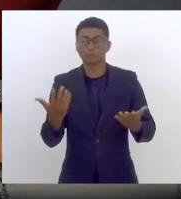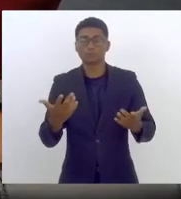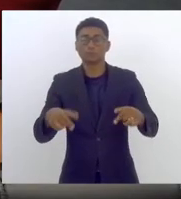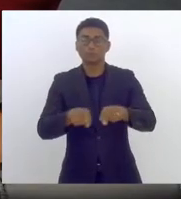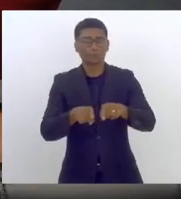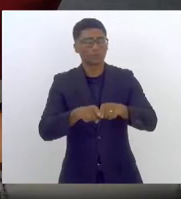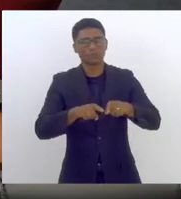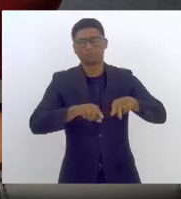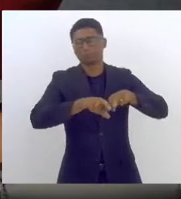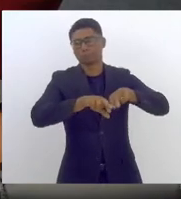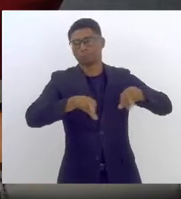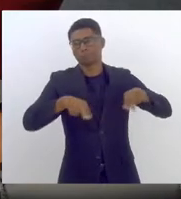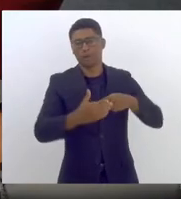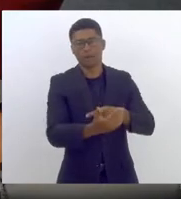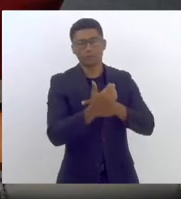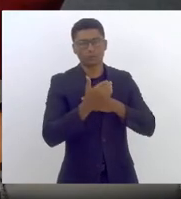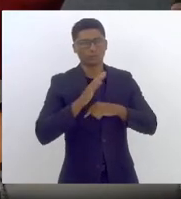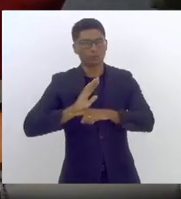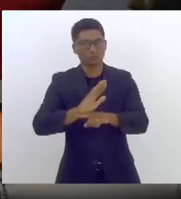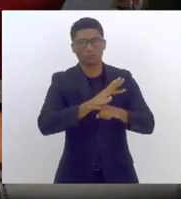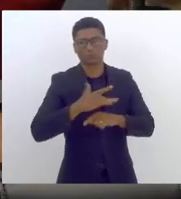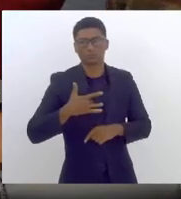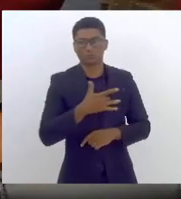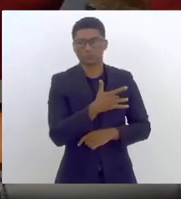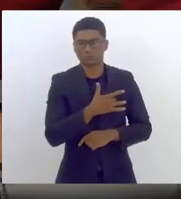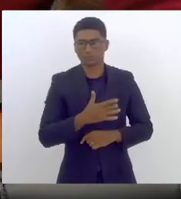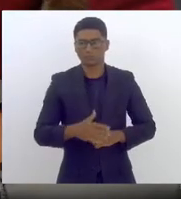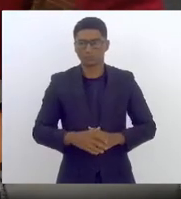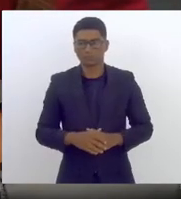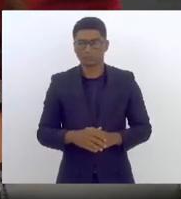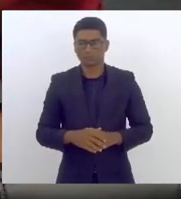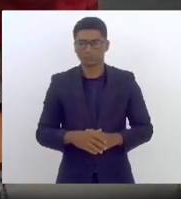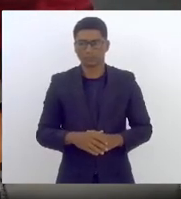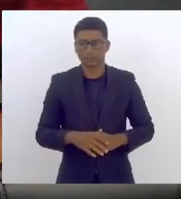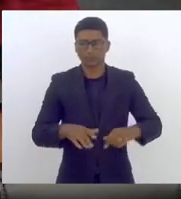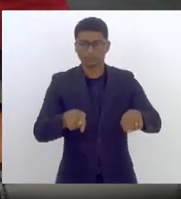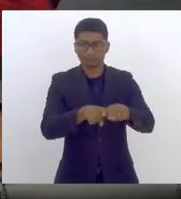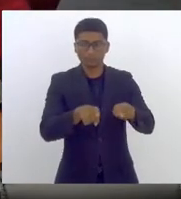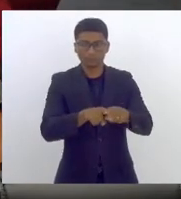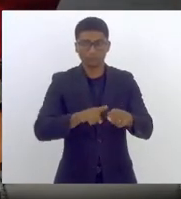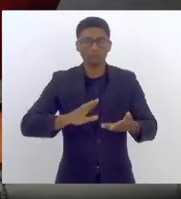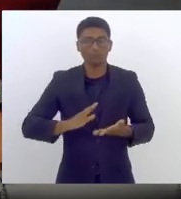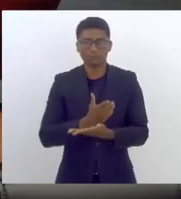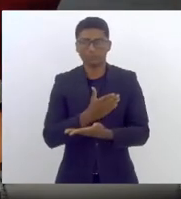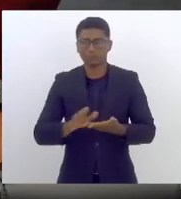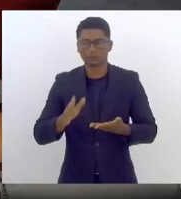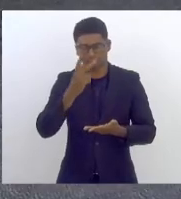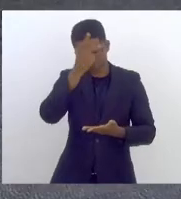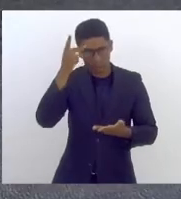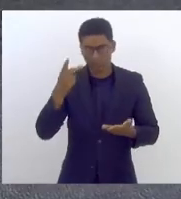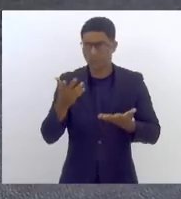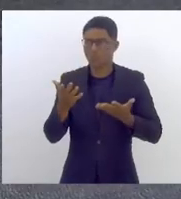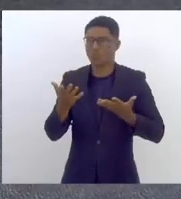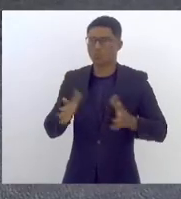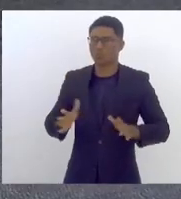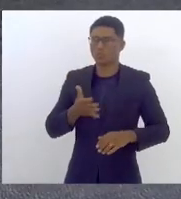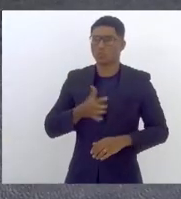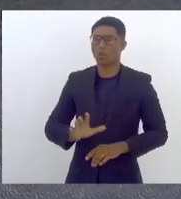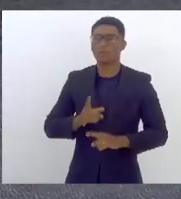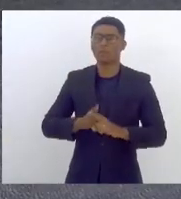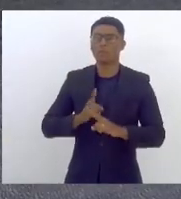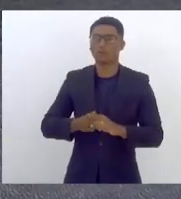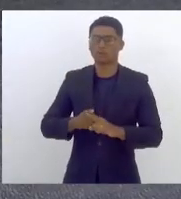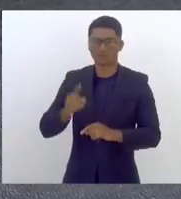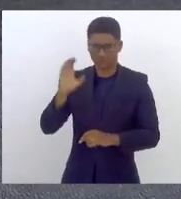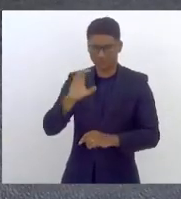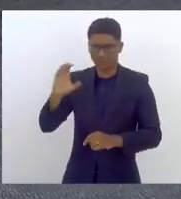a saúde ainda mais aqueles que são condenados não por evidências científicas mas por puro obscurantismo